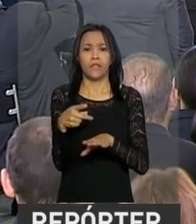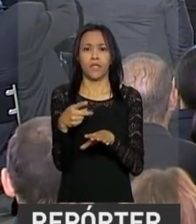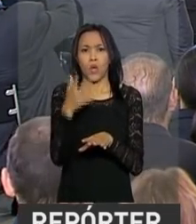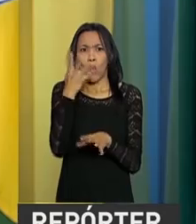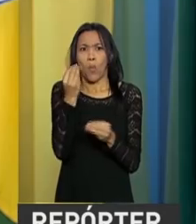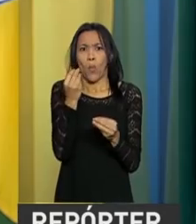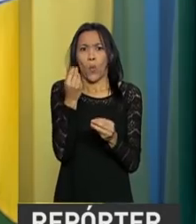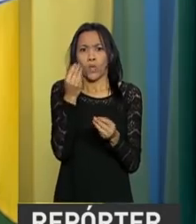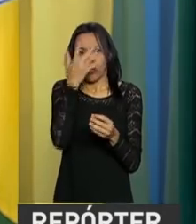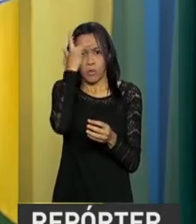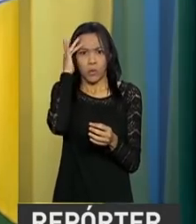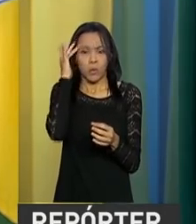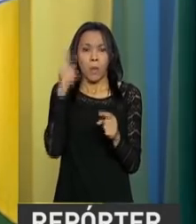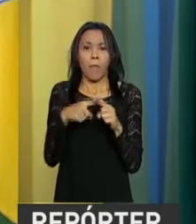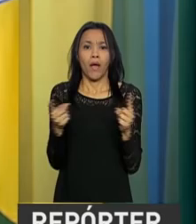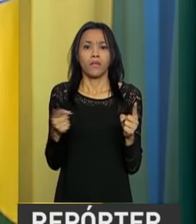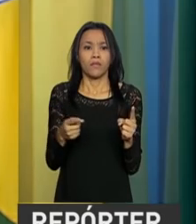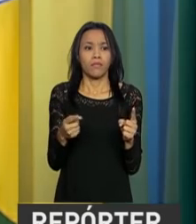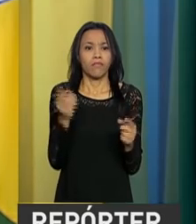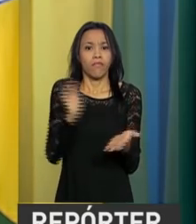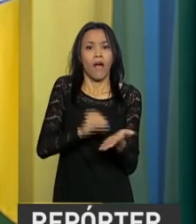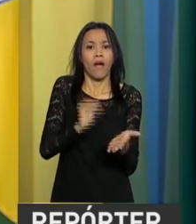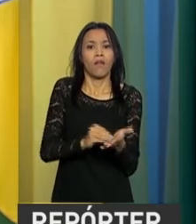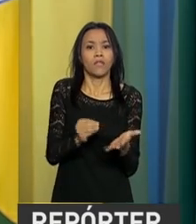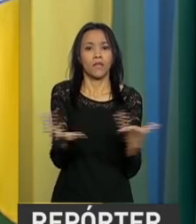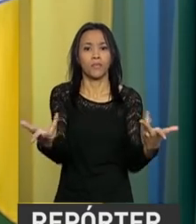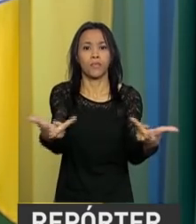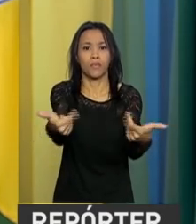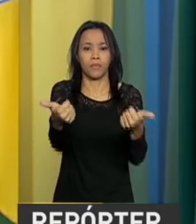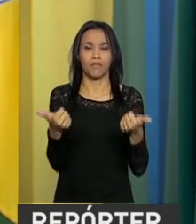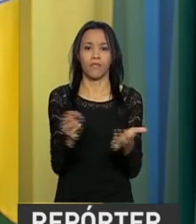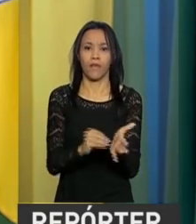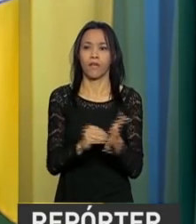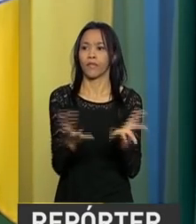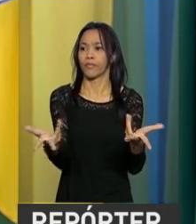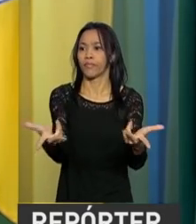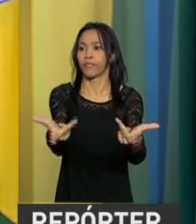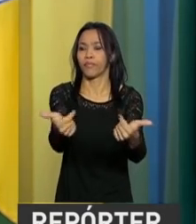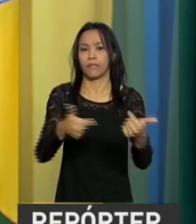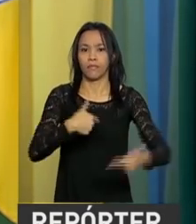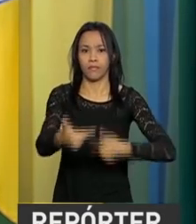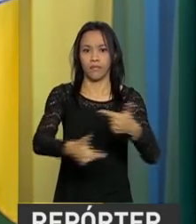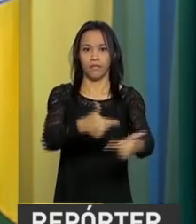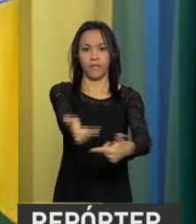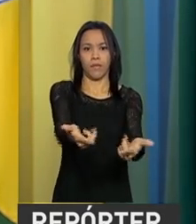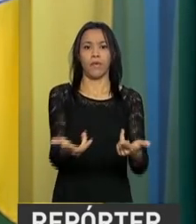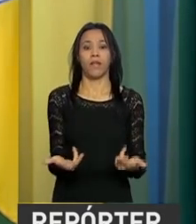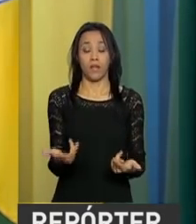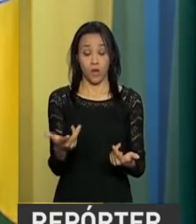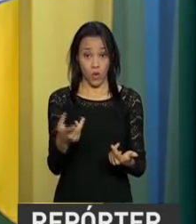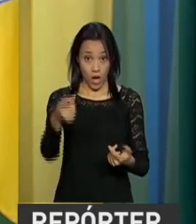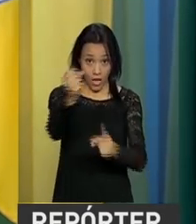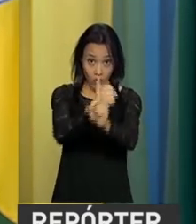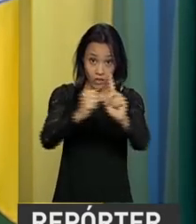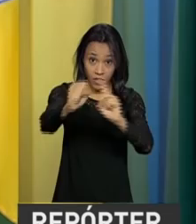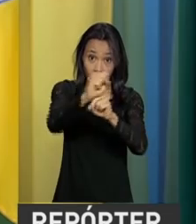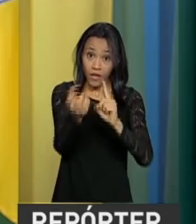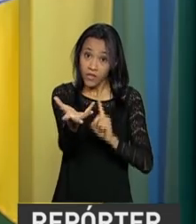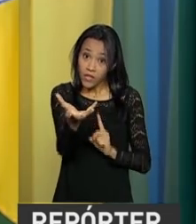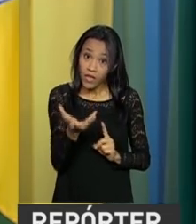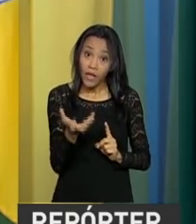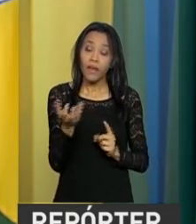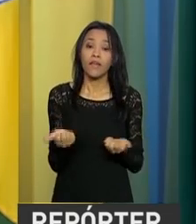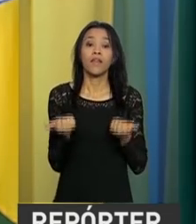ineficiente. O Estado que a sociedade brasileira quer, pensamos nós, é o que